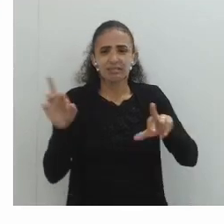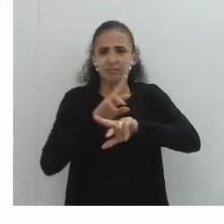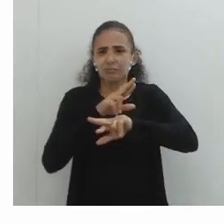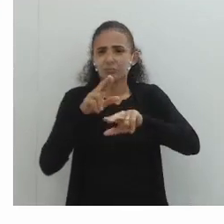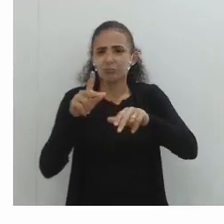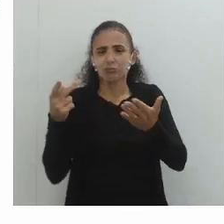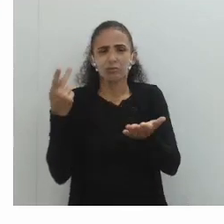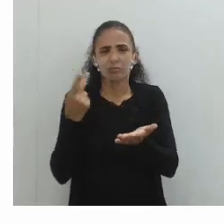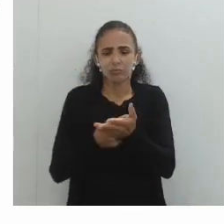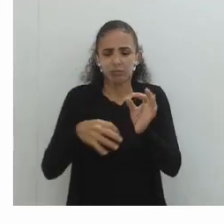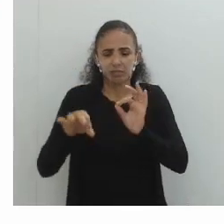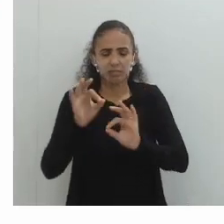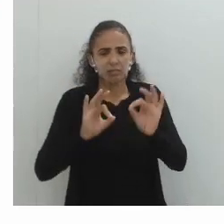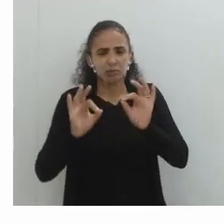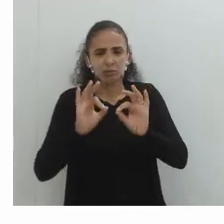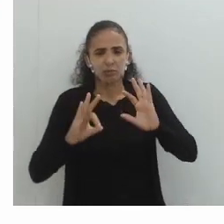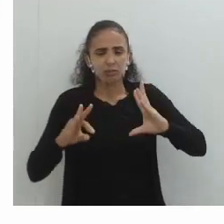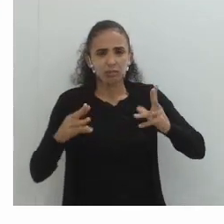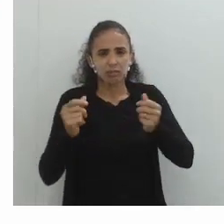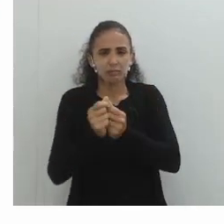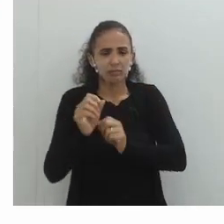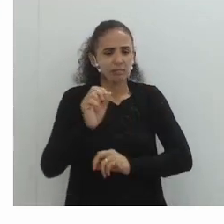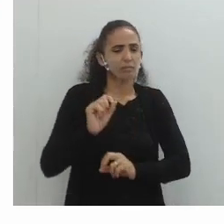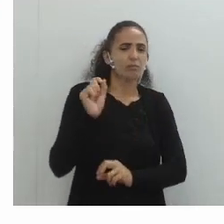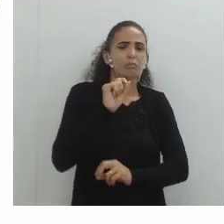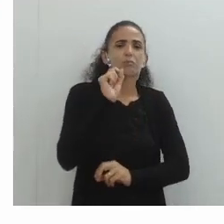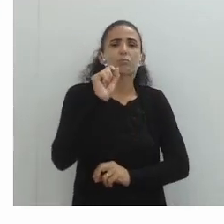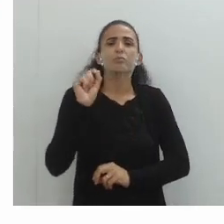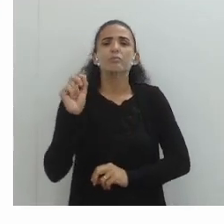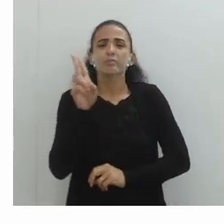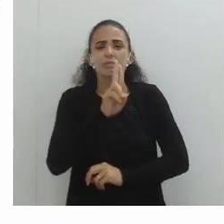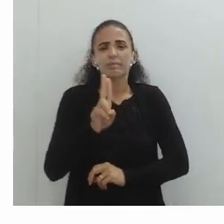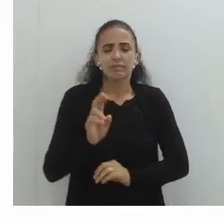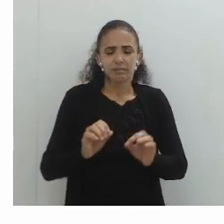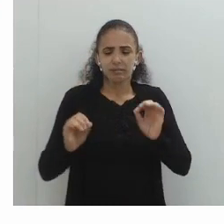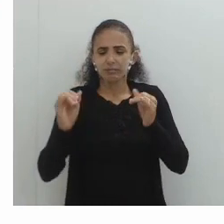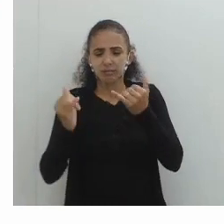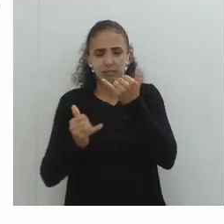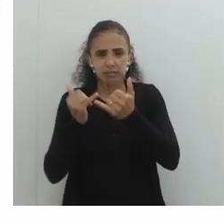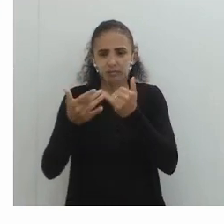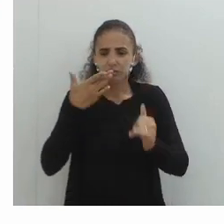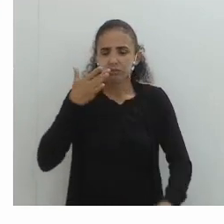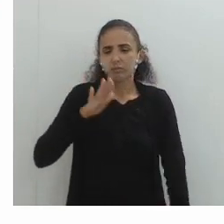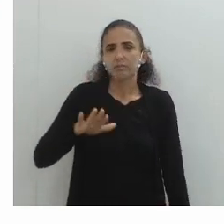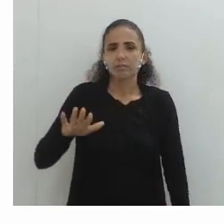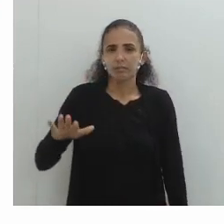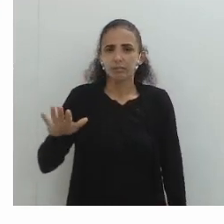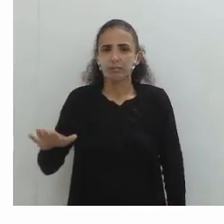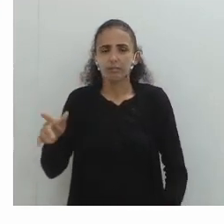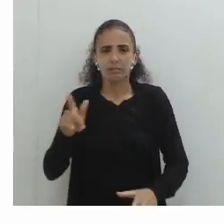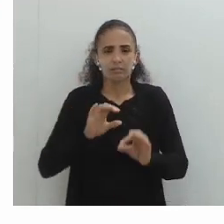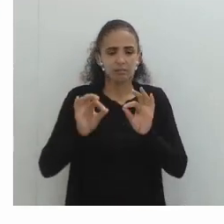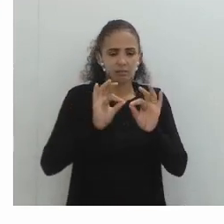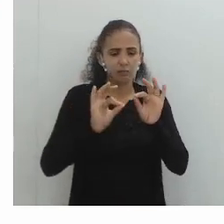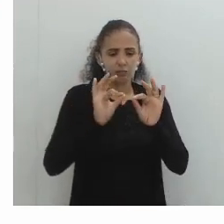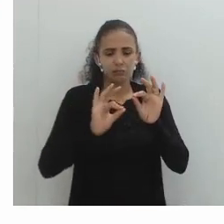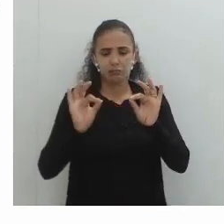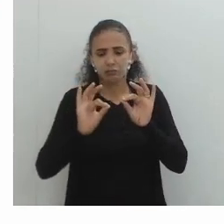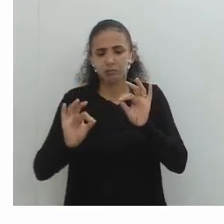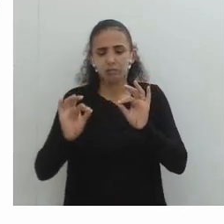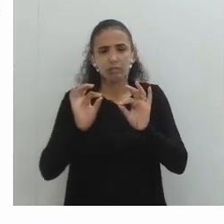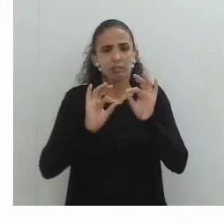como é que é o nome desse menino aí que fica para criança? Aí que fica passando